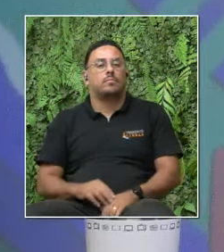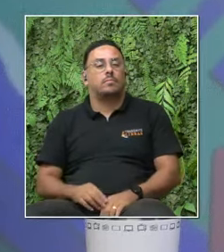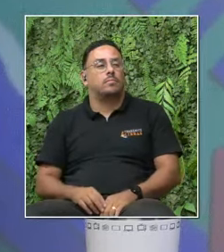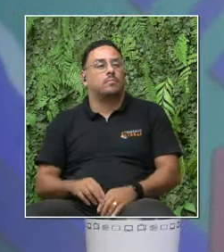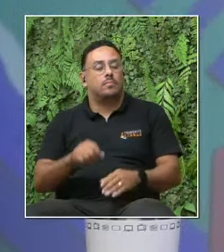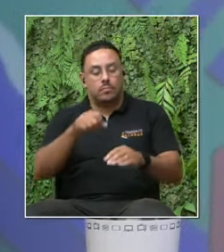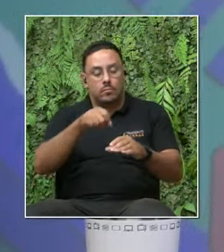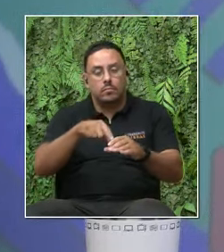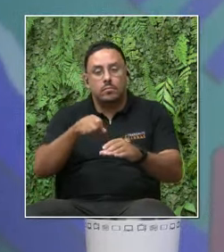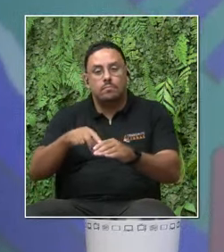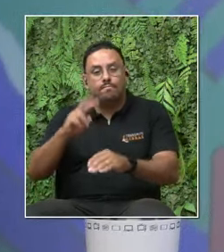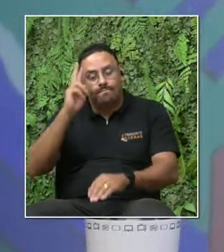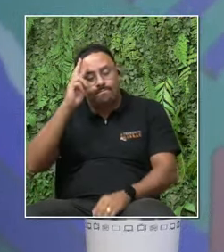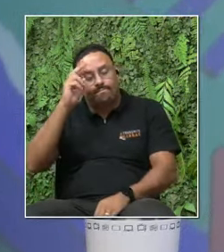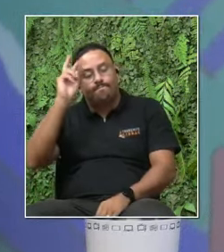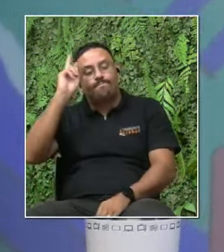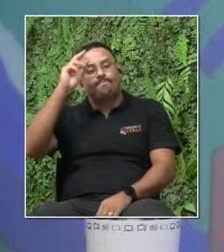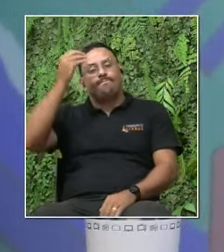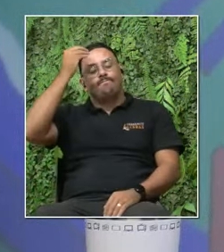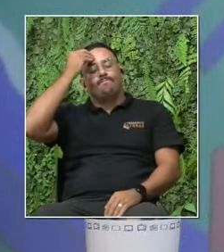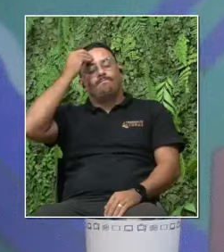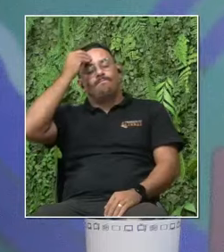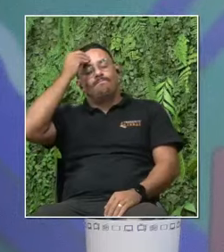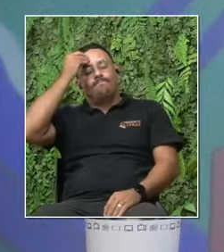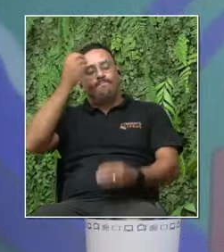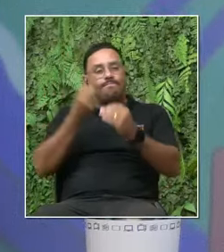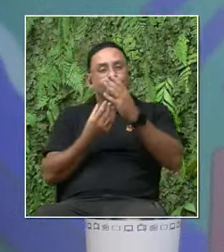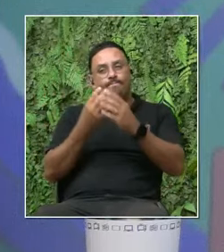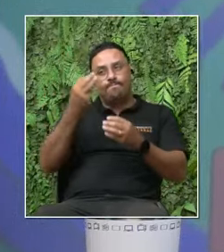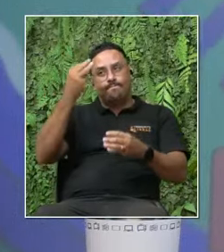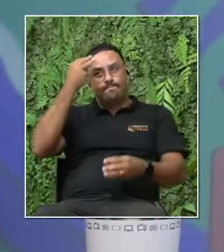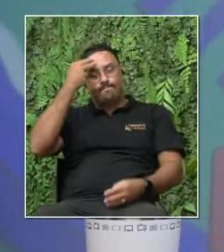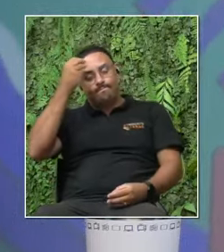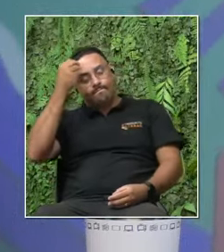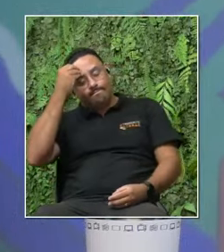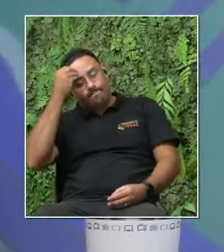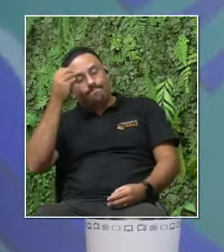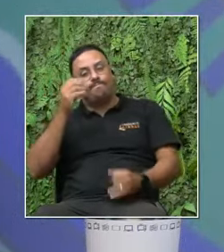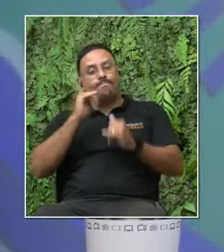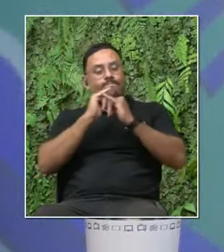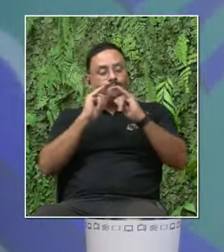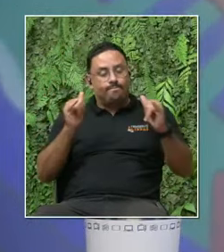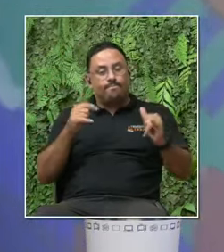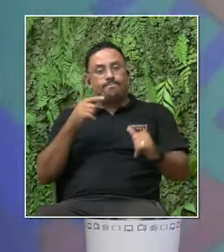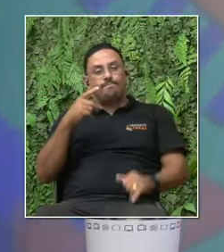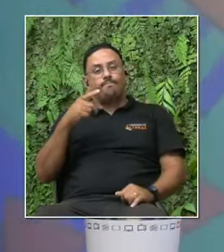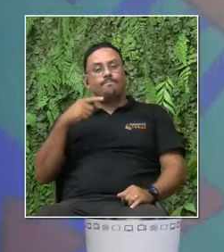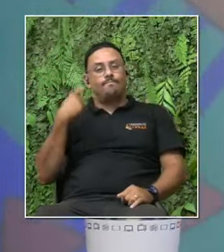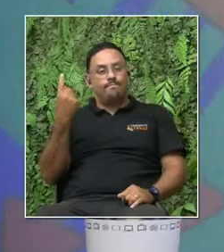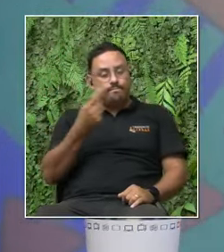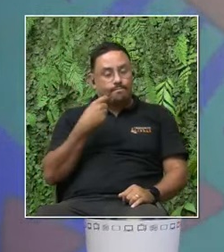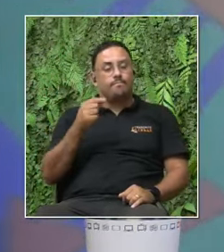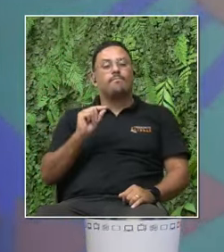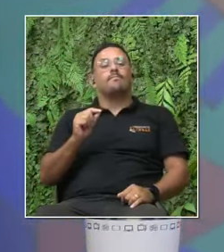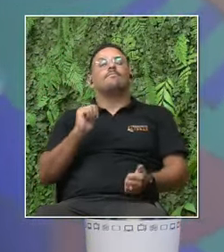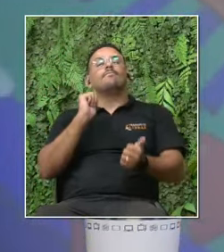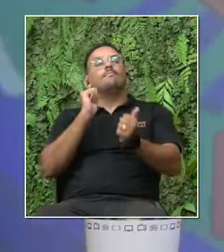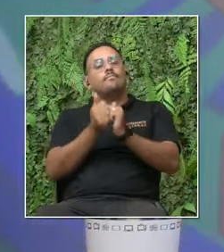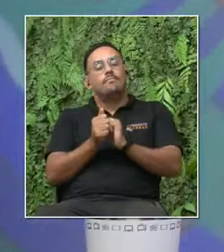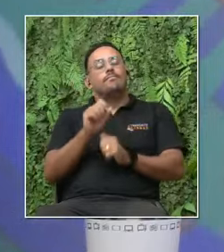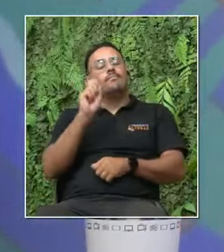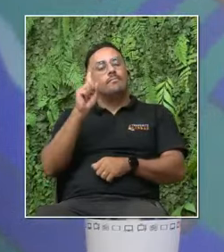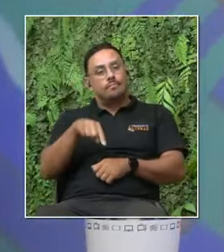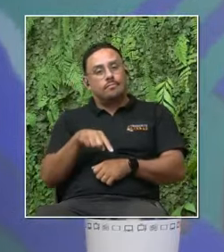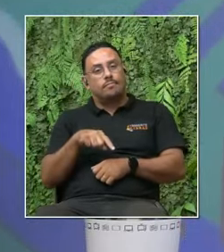plantar boas lembranças é criar boas memórias né e transmitir pra galera que o esporte é isso